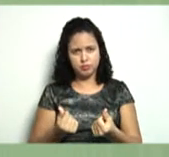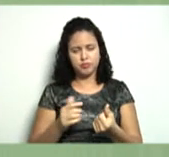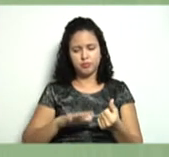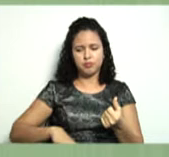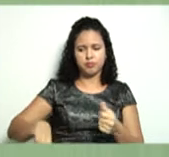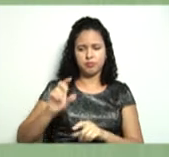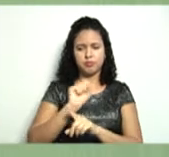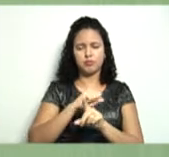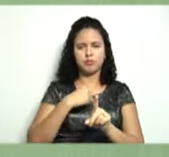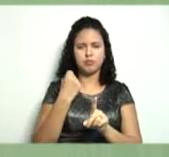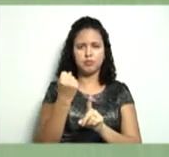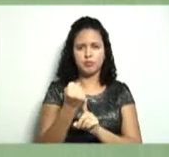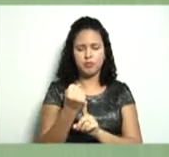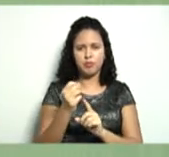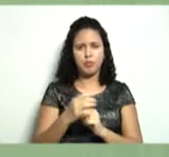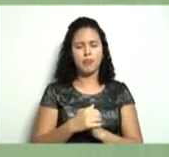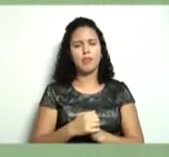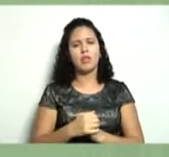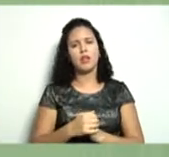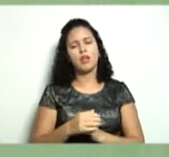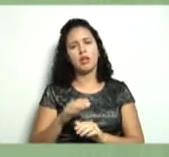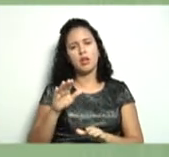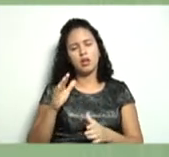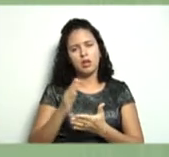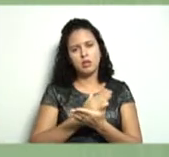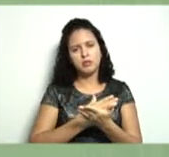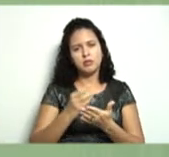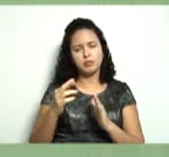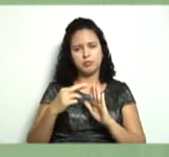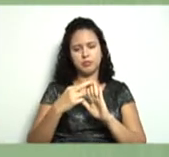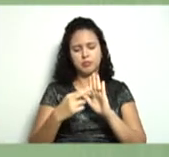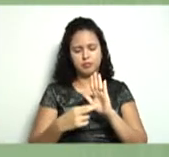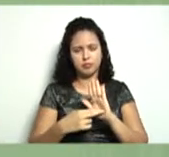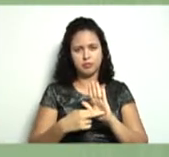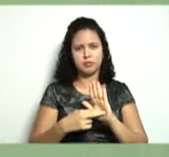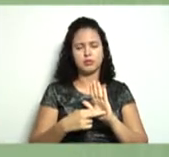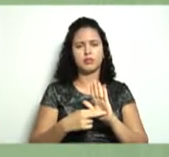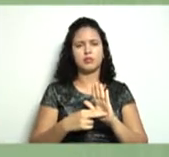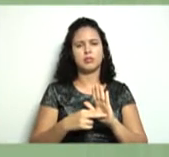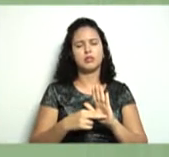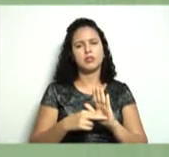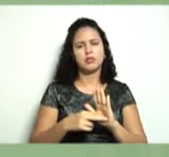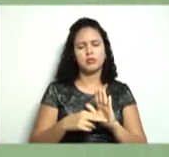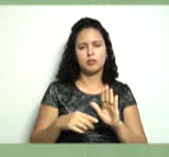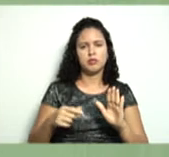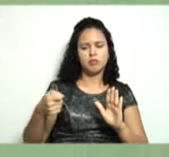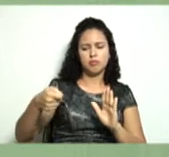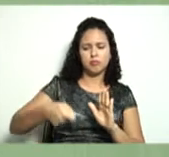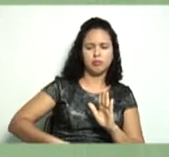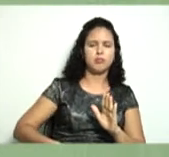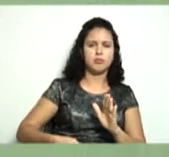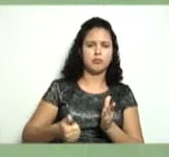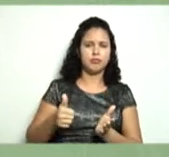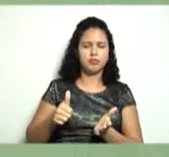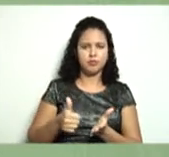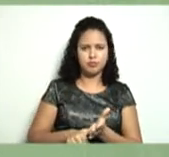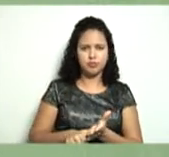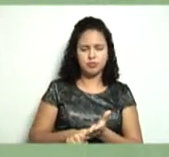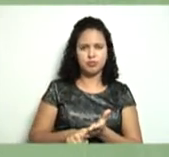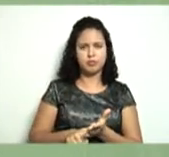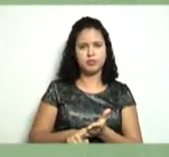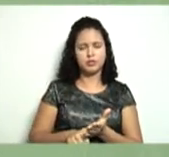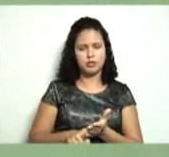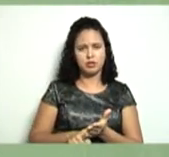sociedade. Algumas regras são estabelecidas ao associado empregado da cooperativa.